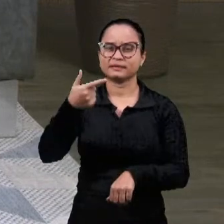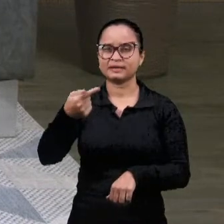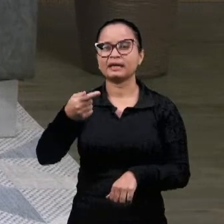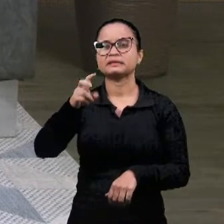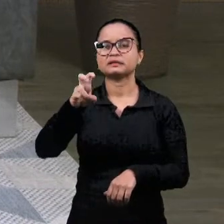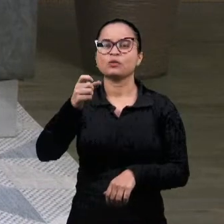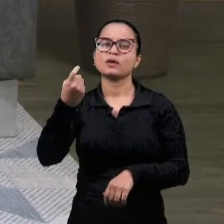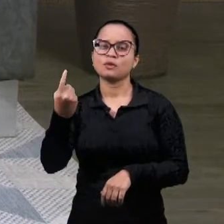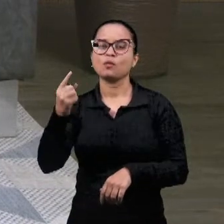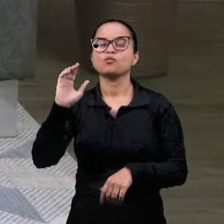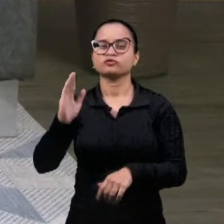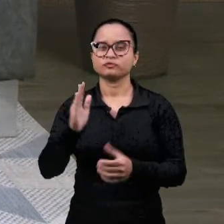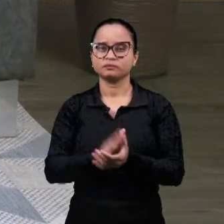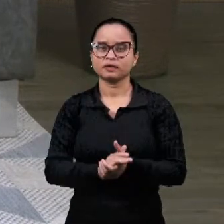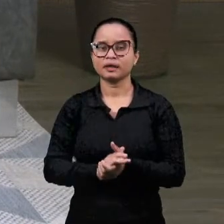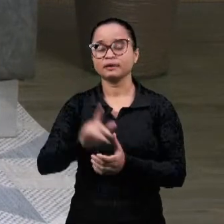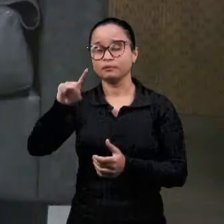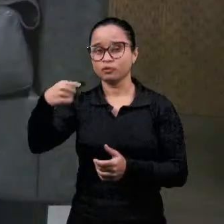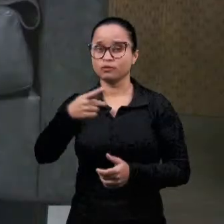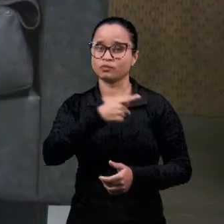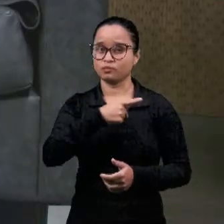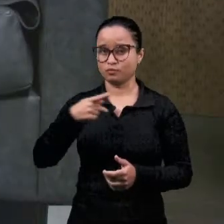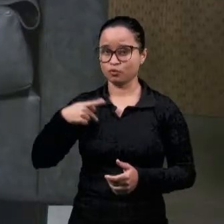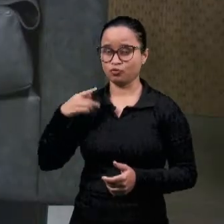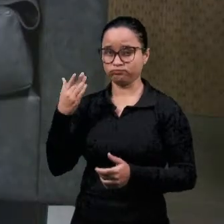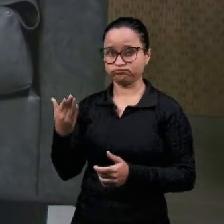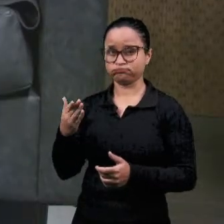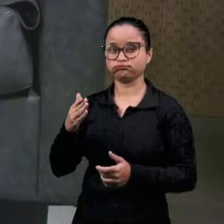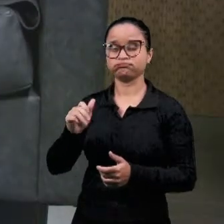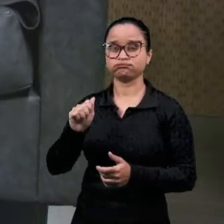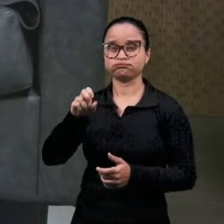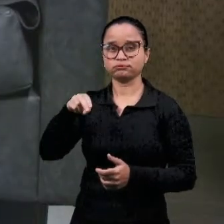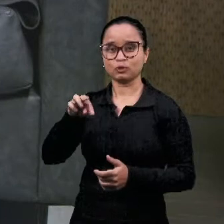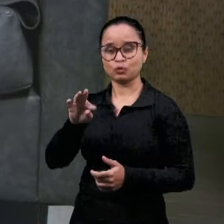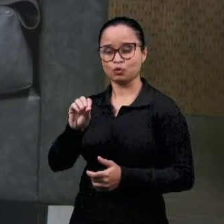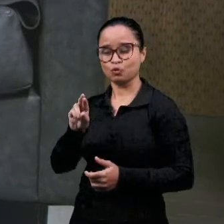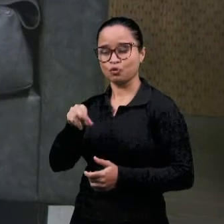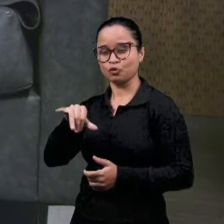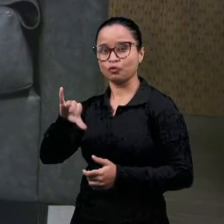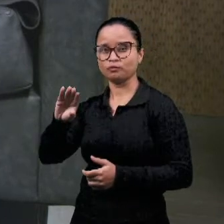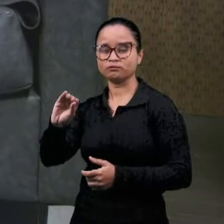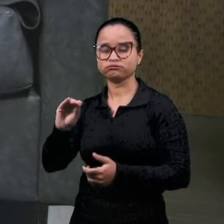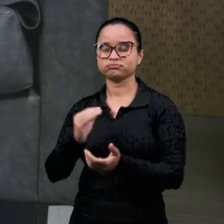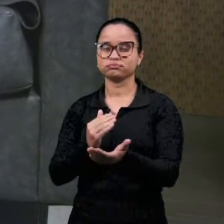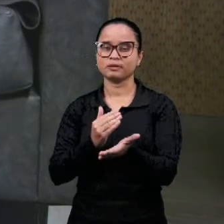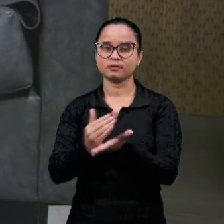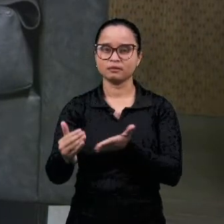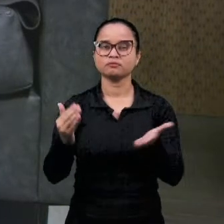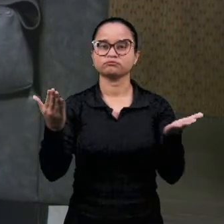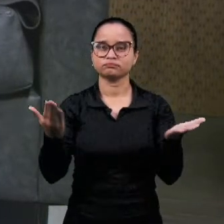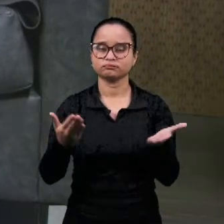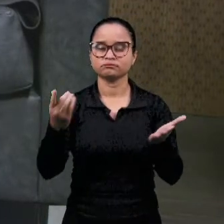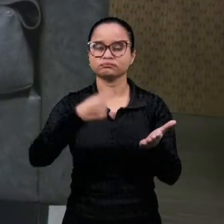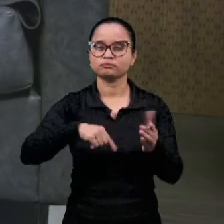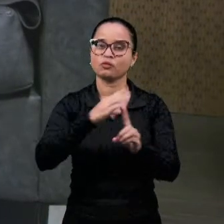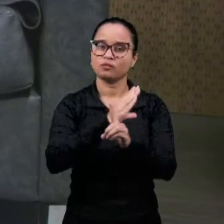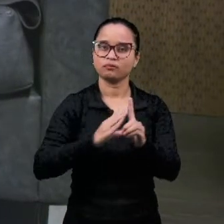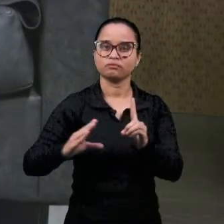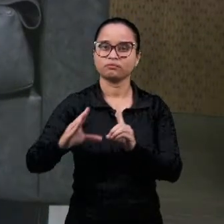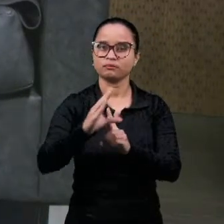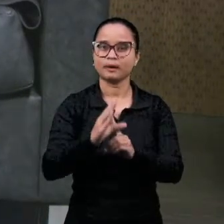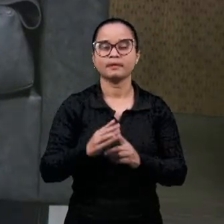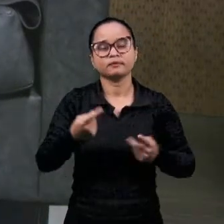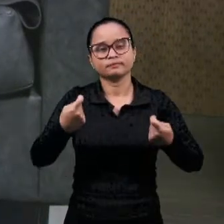o pastor Antônio Carlos então vai estar começando, dando início ao culto. Precisa